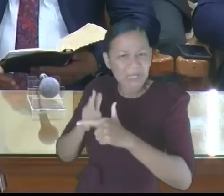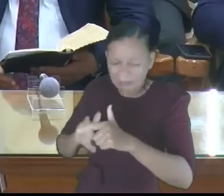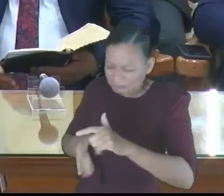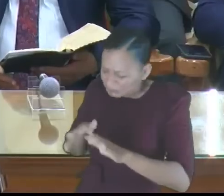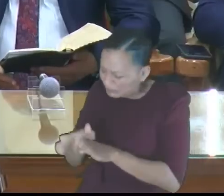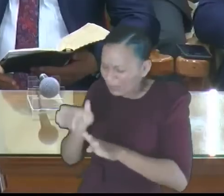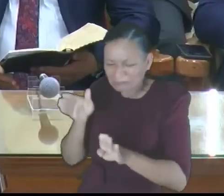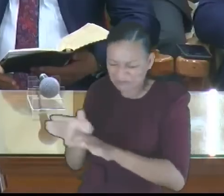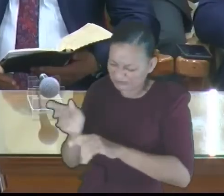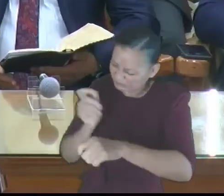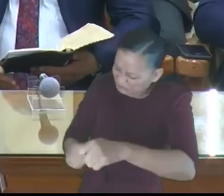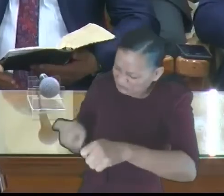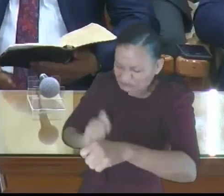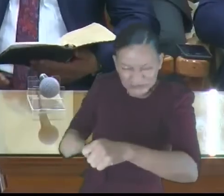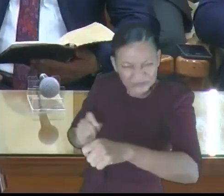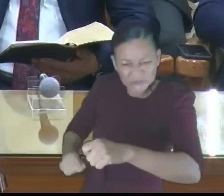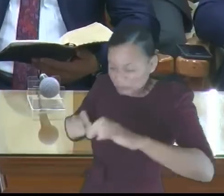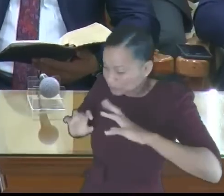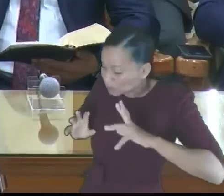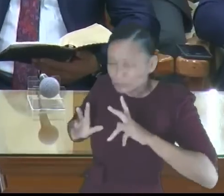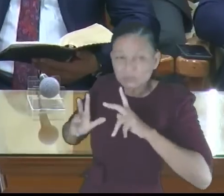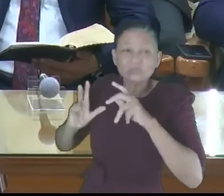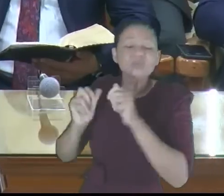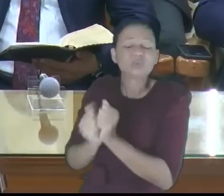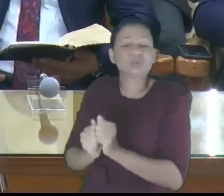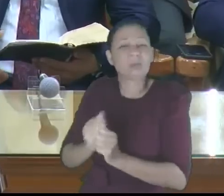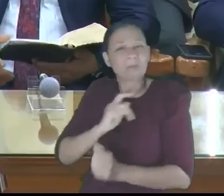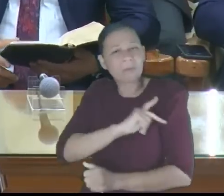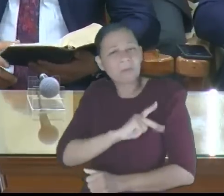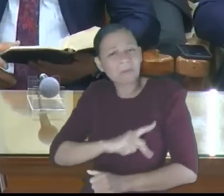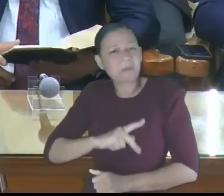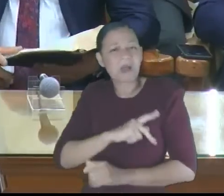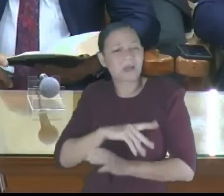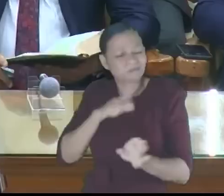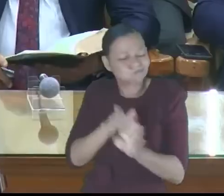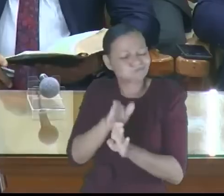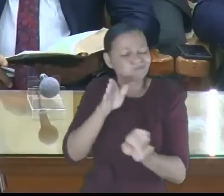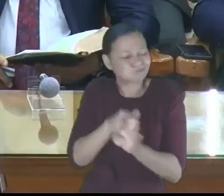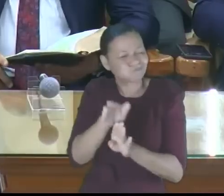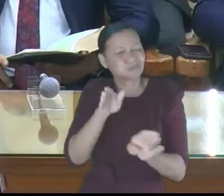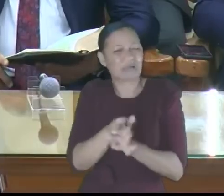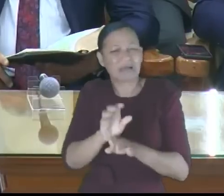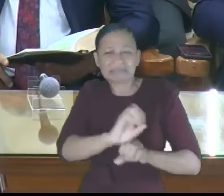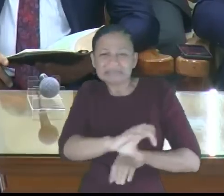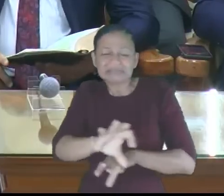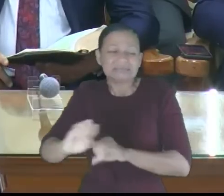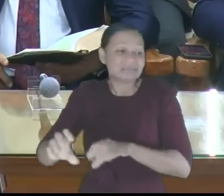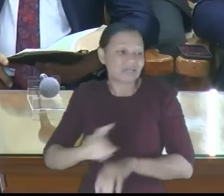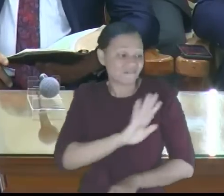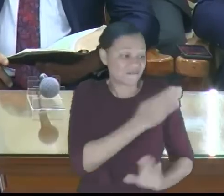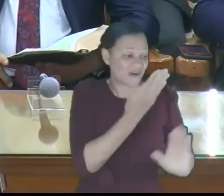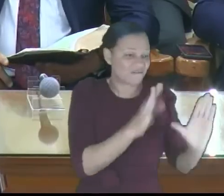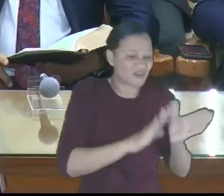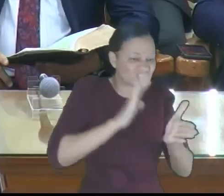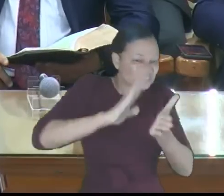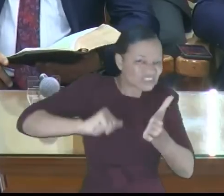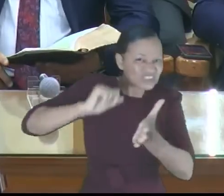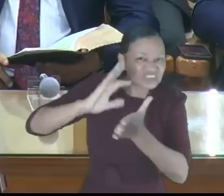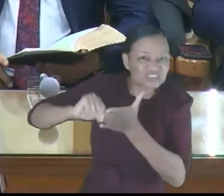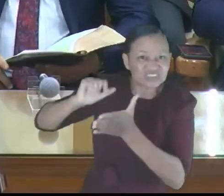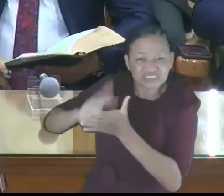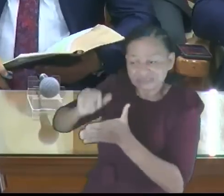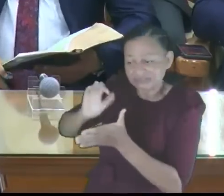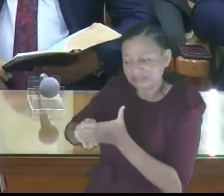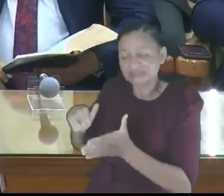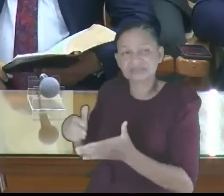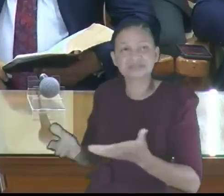aconselhando-os. Tudo que Paulo ensinou, os falsos profetas tentaram desmanchar o que Paulo